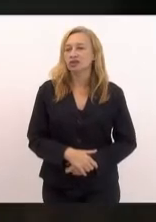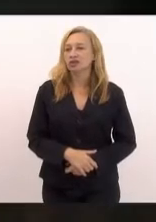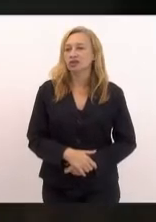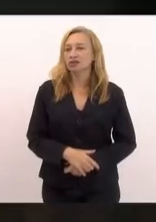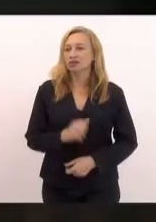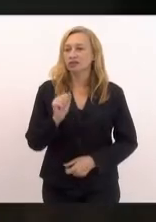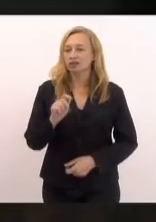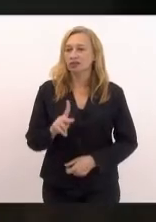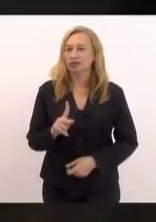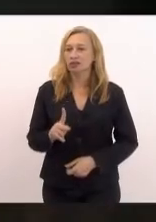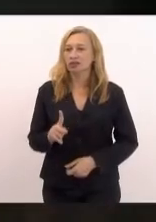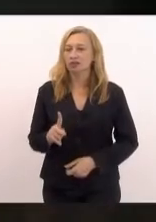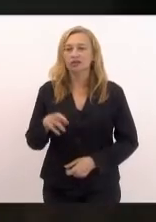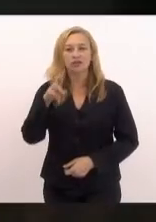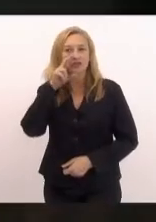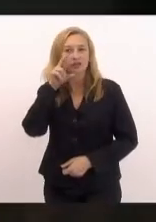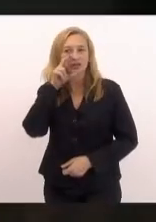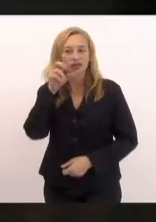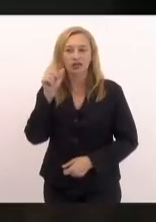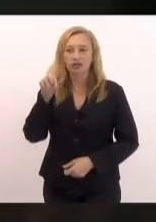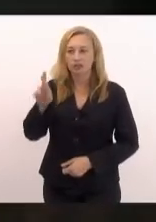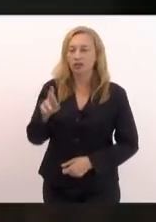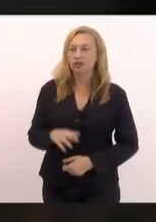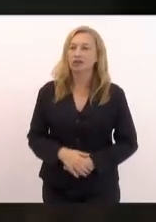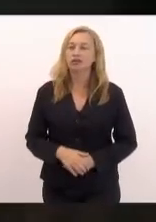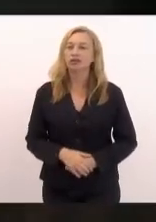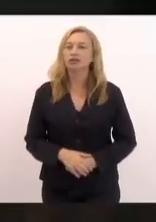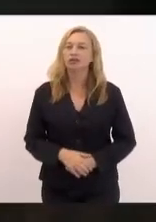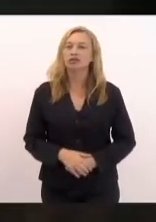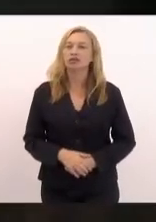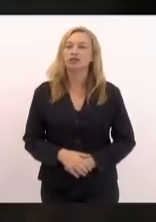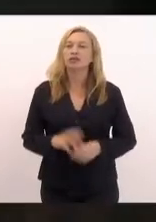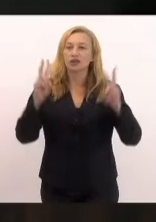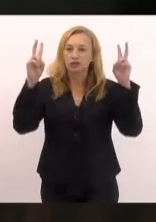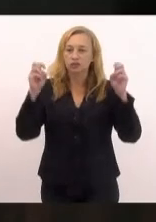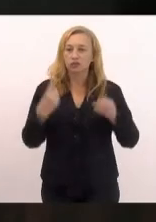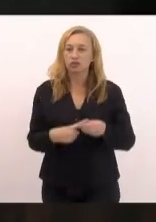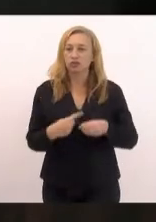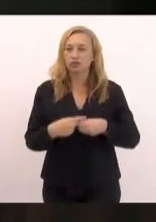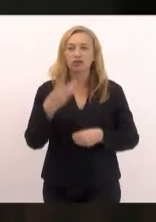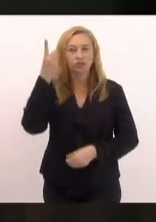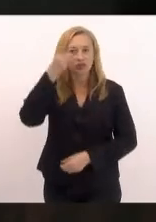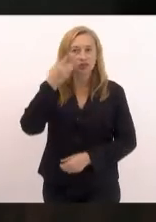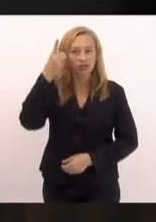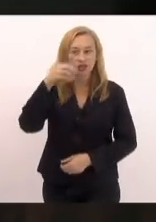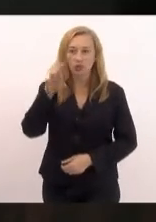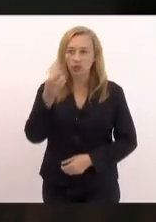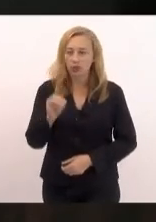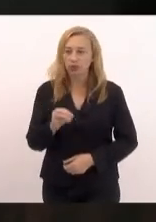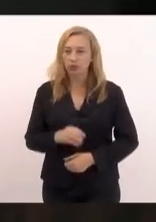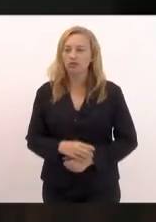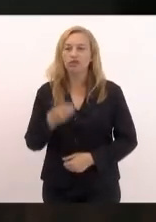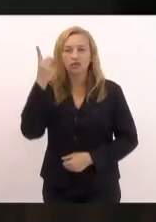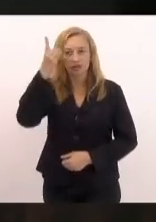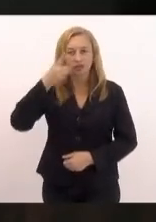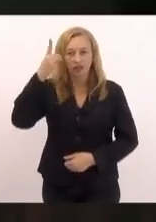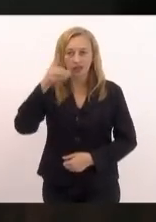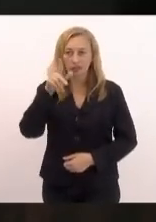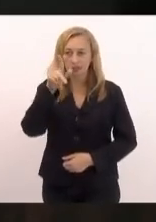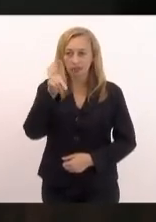Consignado do Rosenberg e do Eliomar. Pela Comissão de Assuntos Municipais, deputado Eurico Júnior. Deputado Pedro